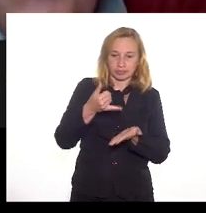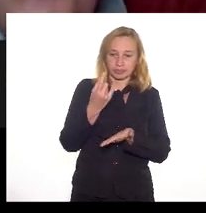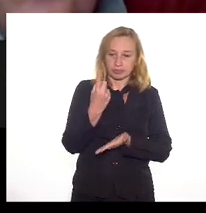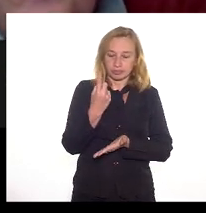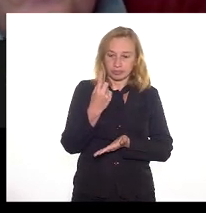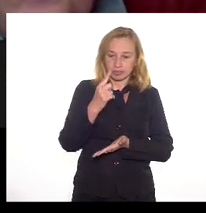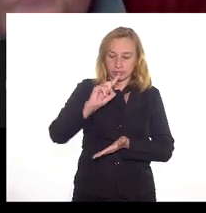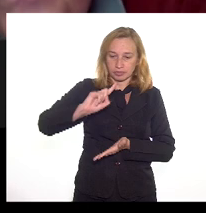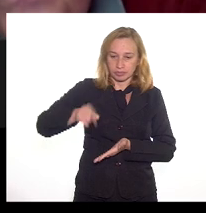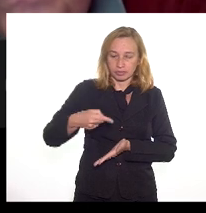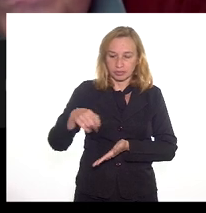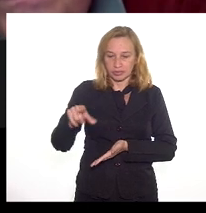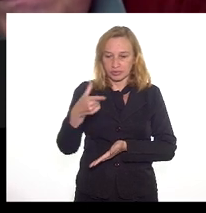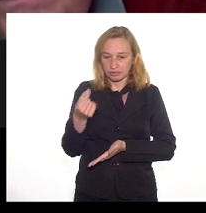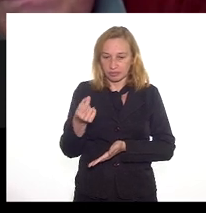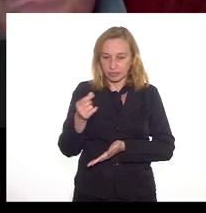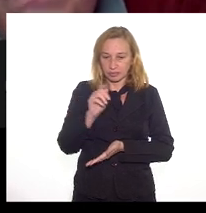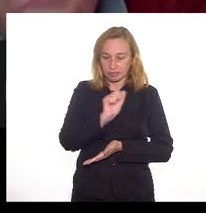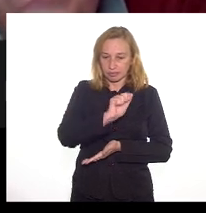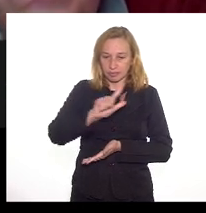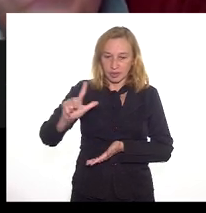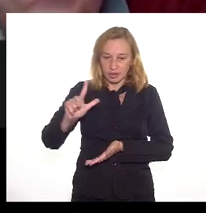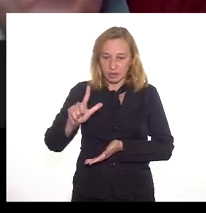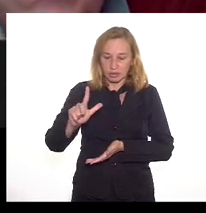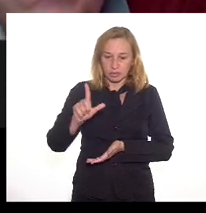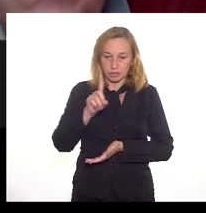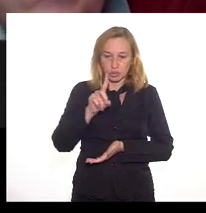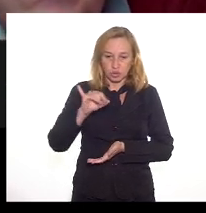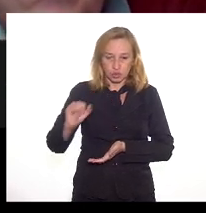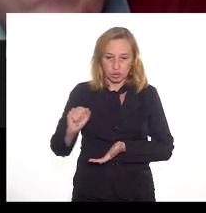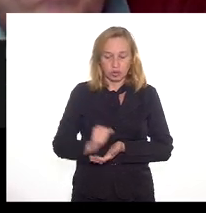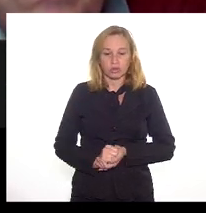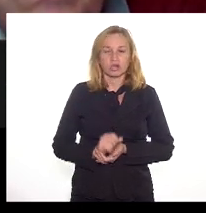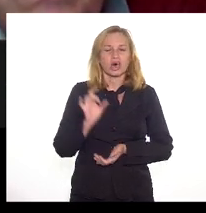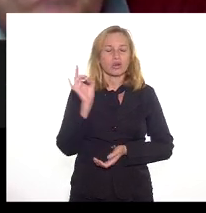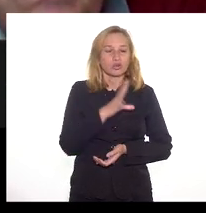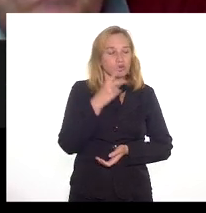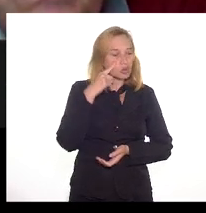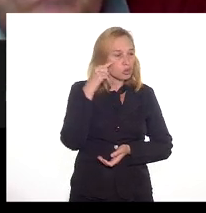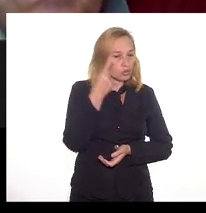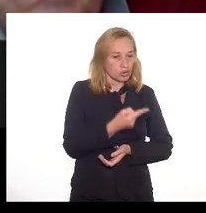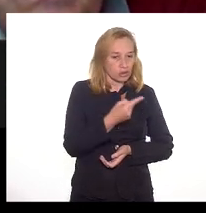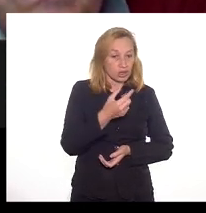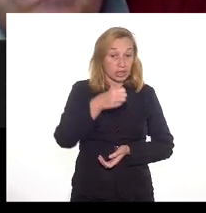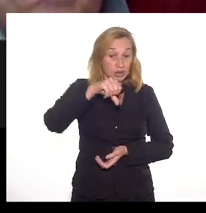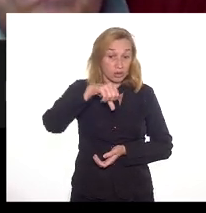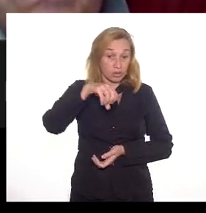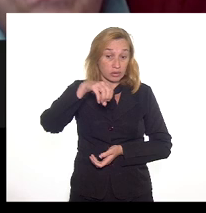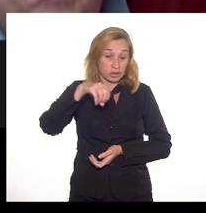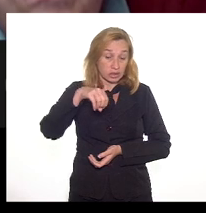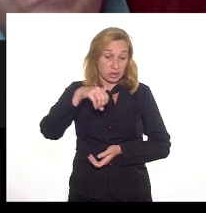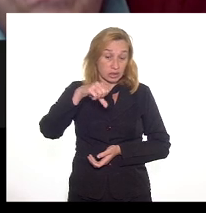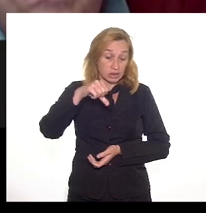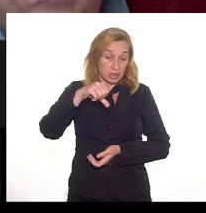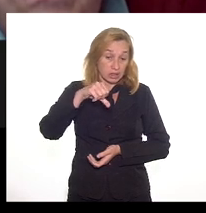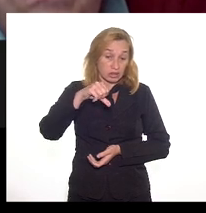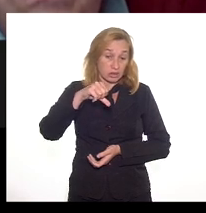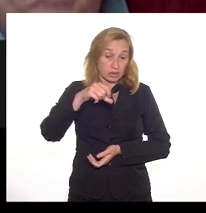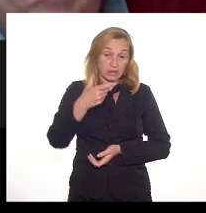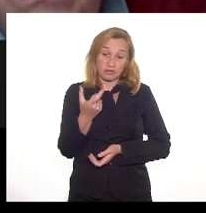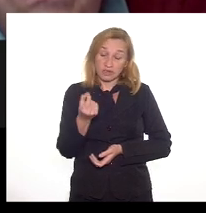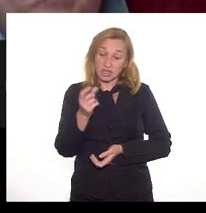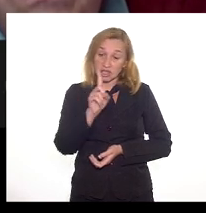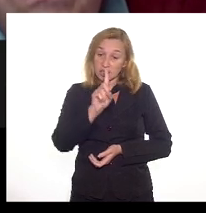1,020 milhão barris por dia, né? A última vez que eu olhei já eram 920 mil,